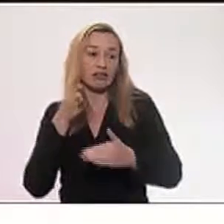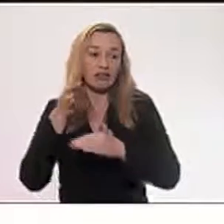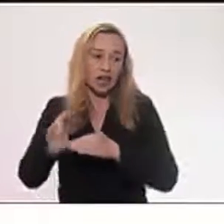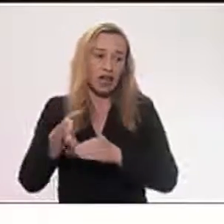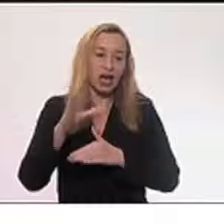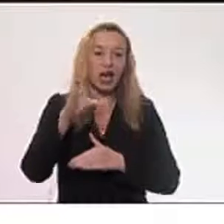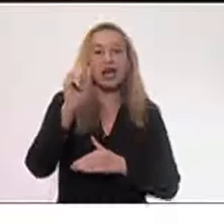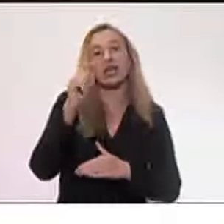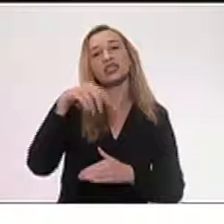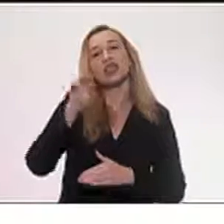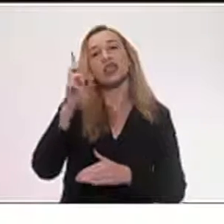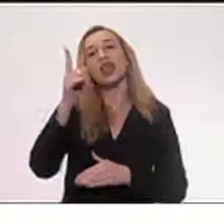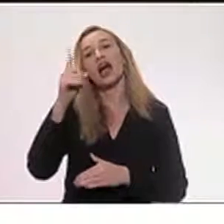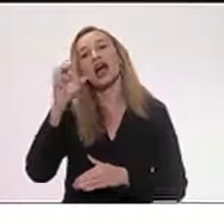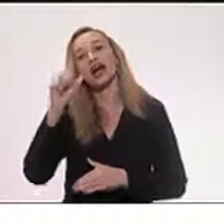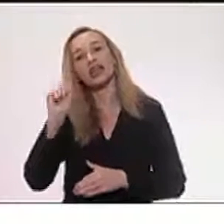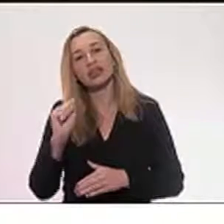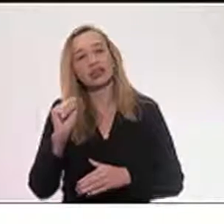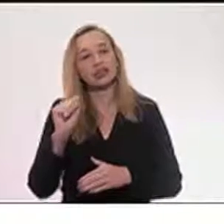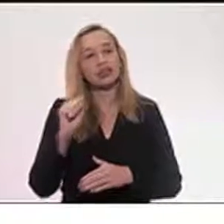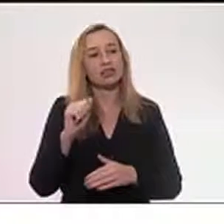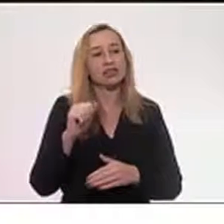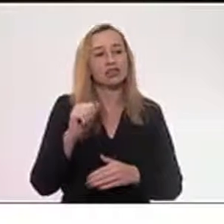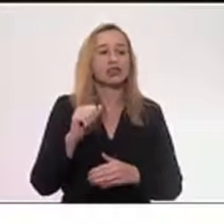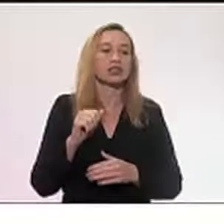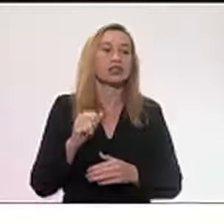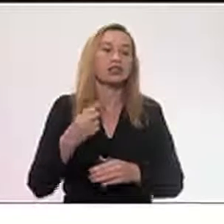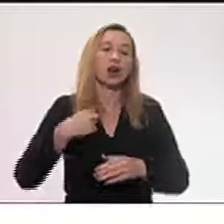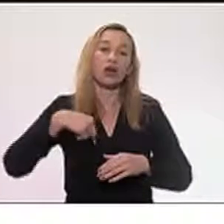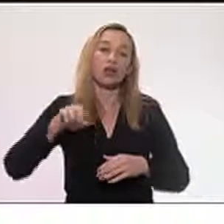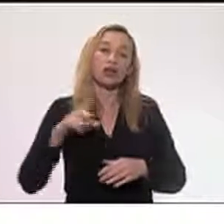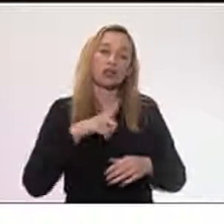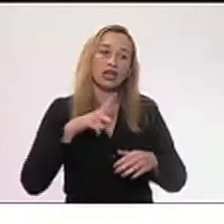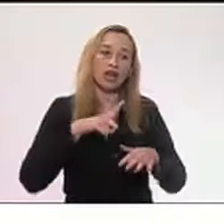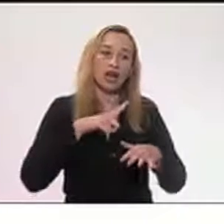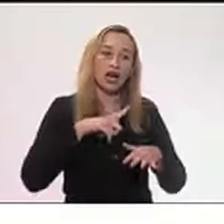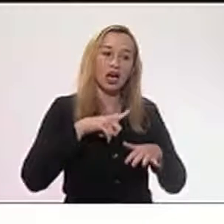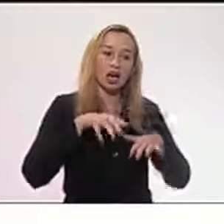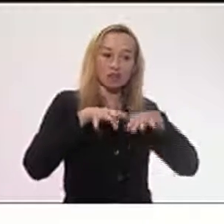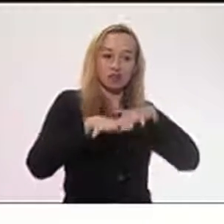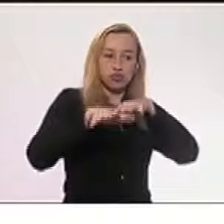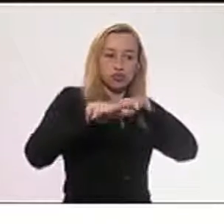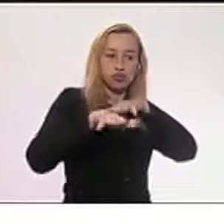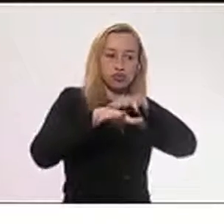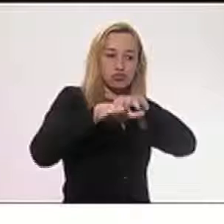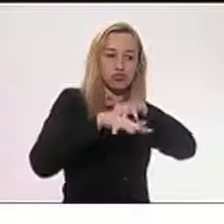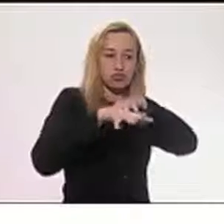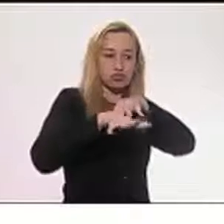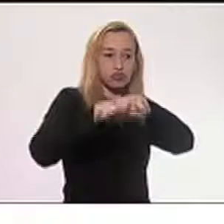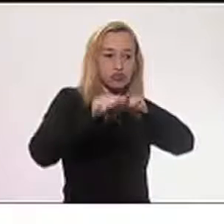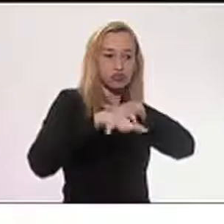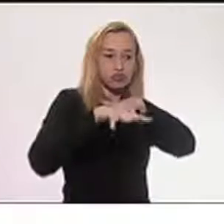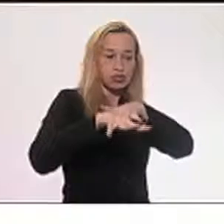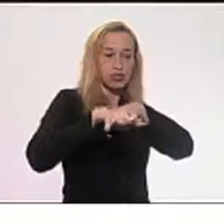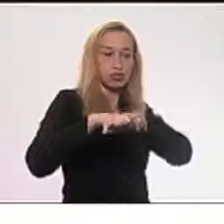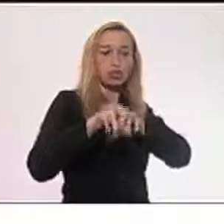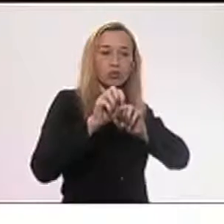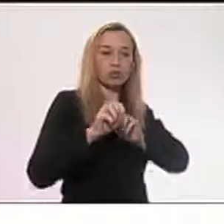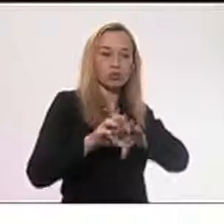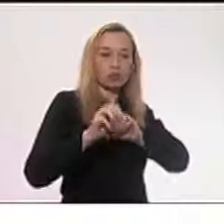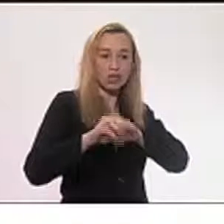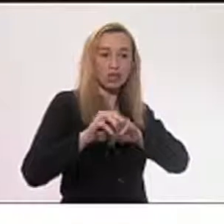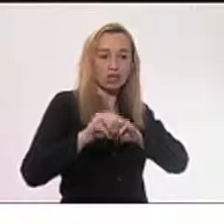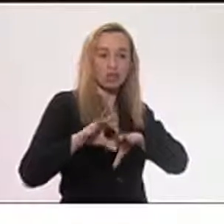onde partiremos rumo à Central do Brasil, em marcha, em caminhada e, sobretudo, em defesa da educação pública, das